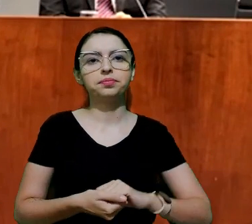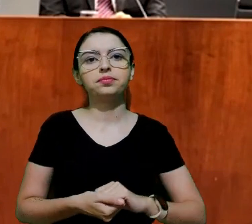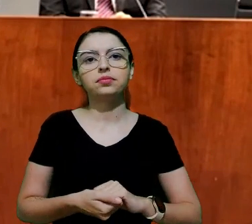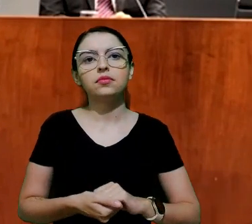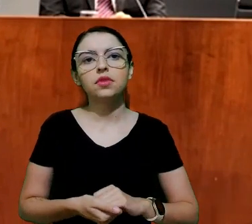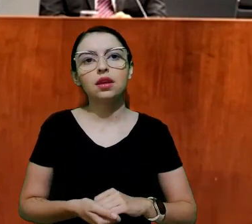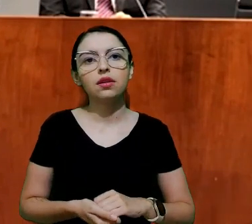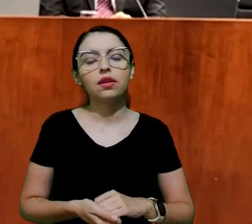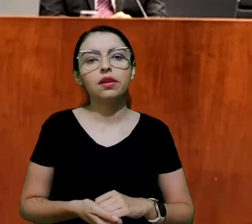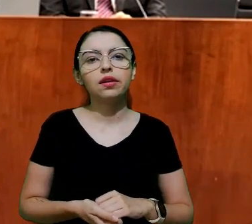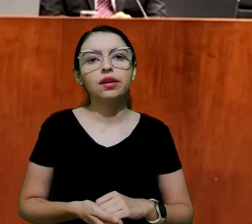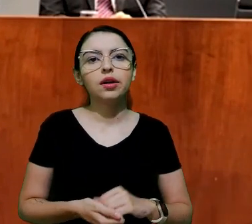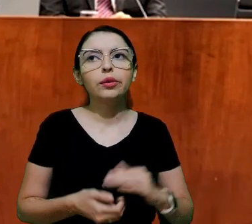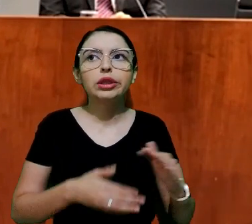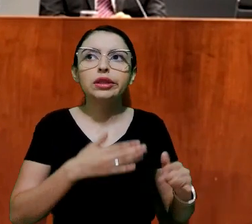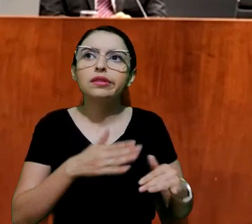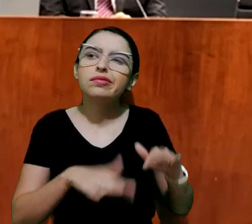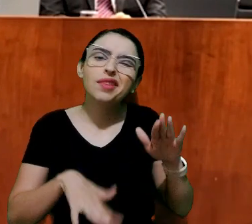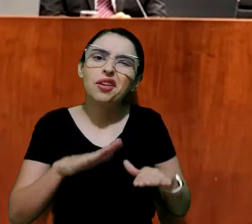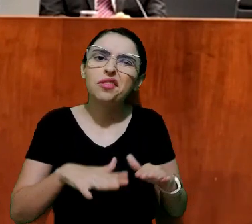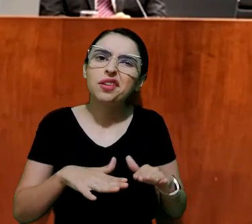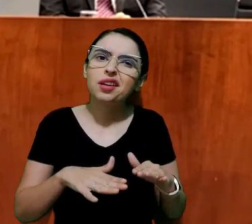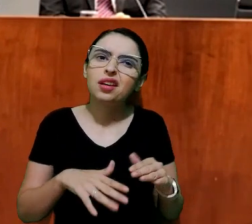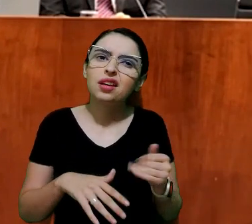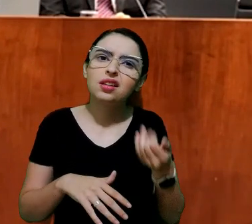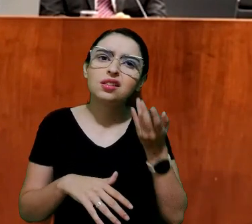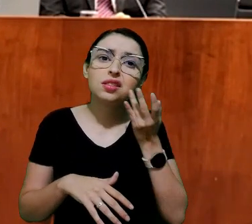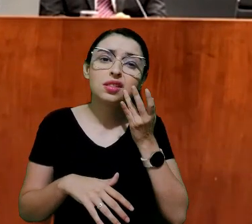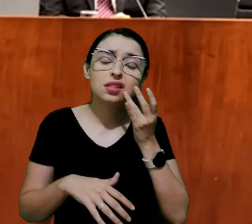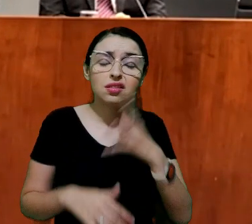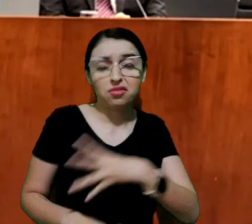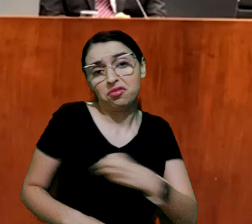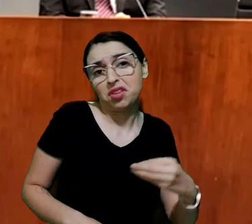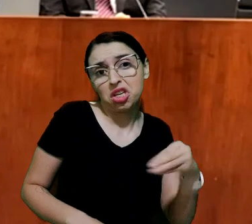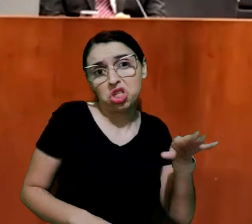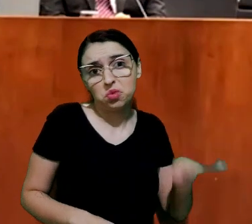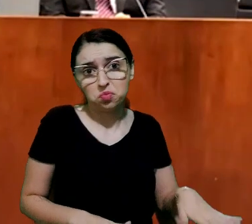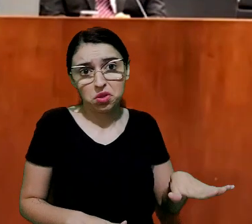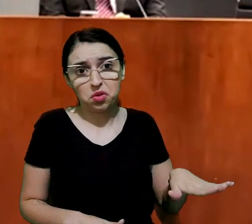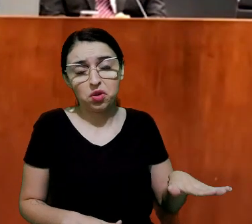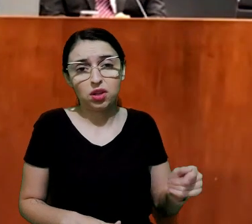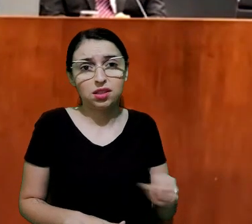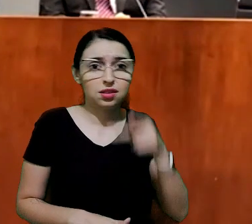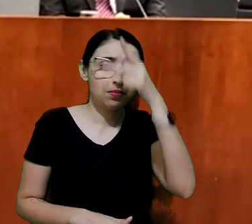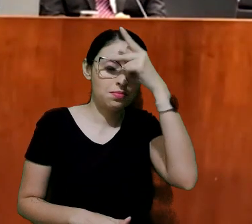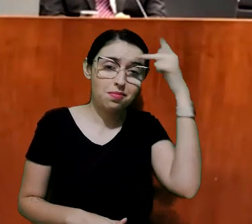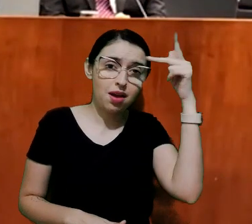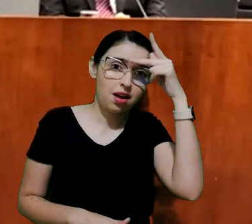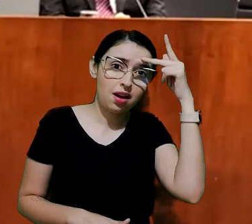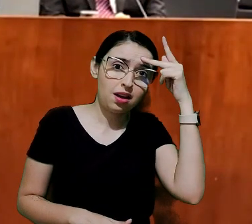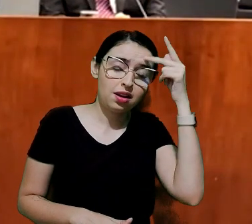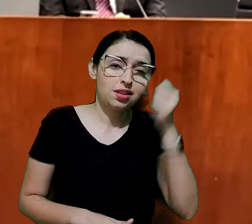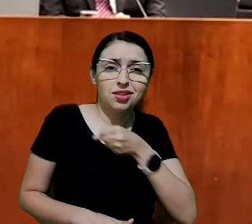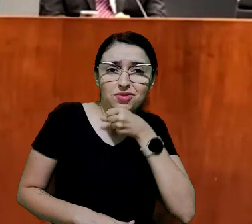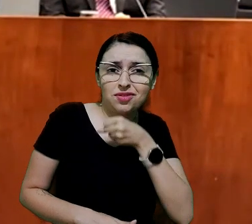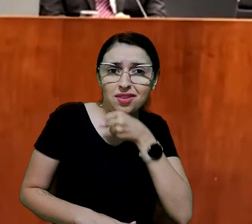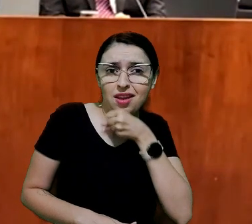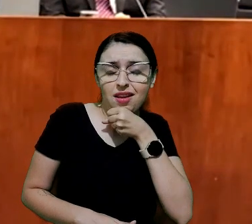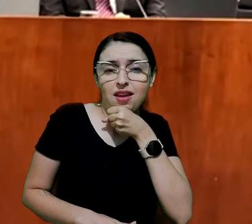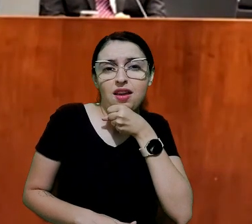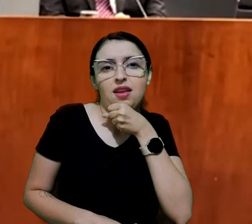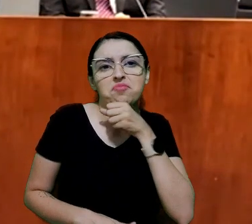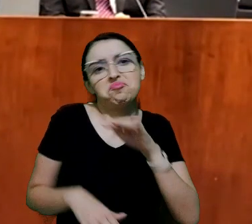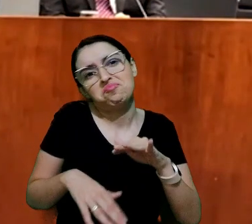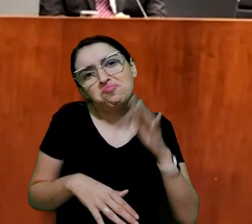Ficar, talvez, para quando há filhos menores ou pais muito idosos, não sei, alguma coisa nesse